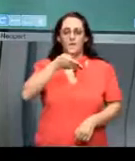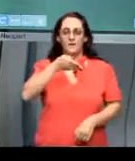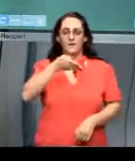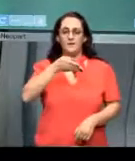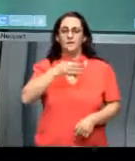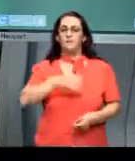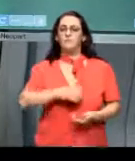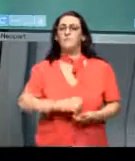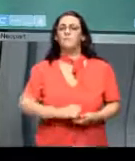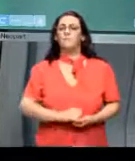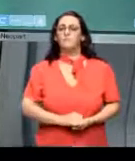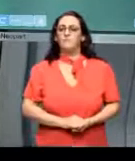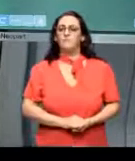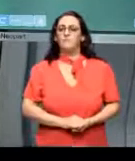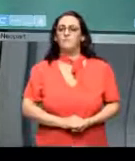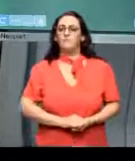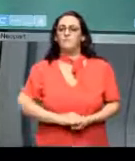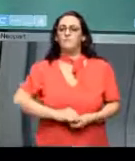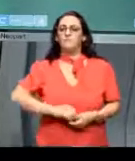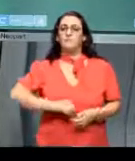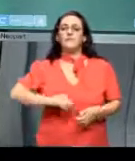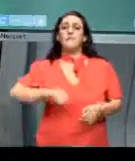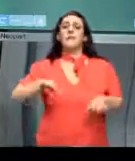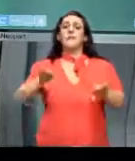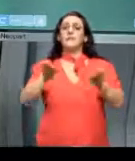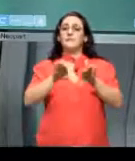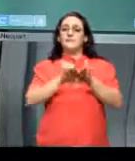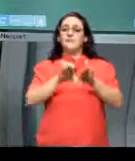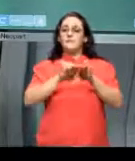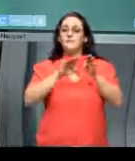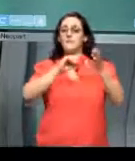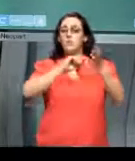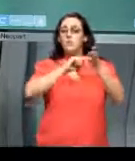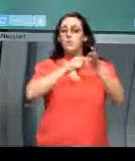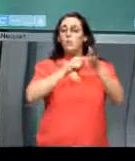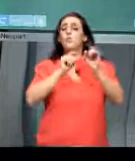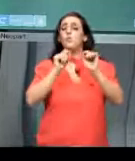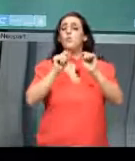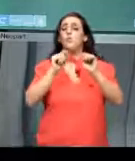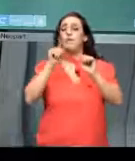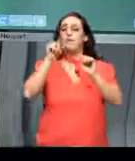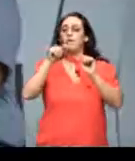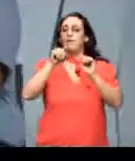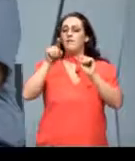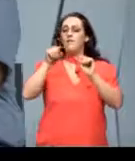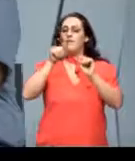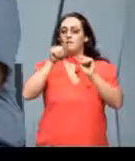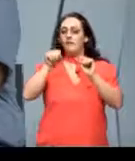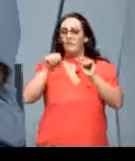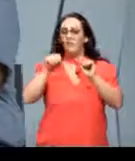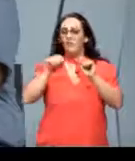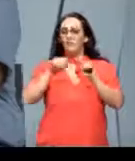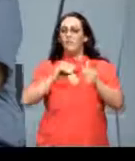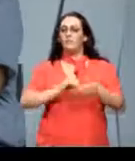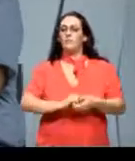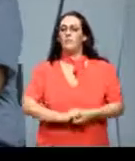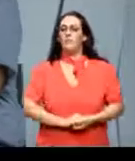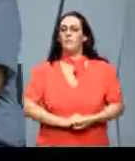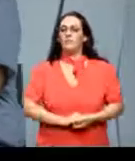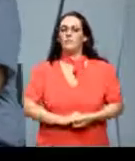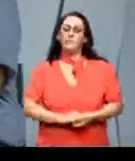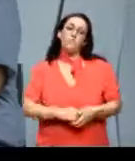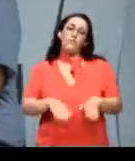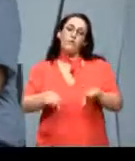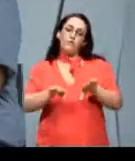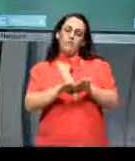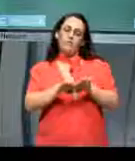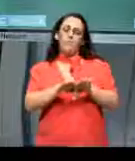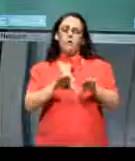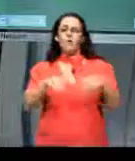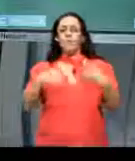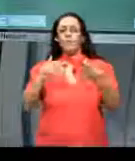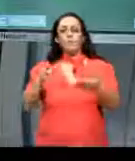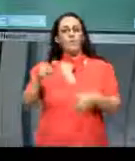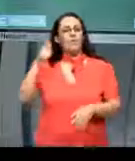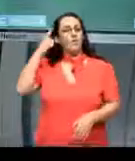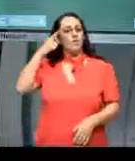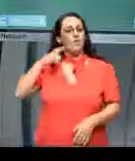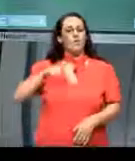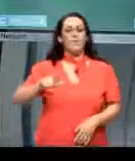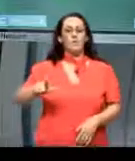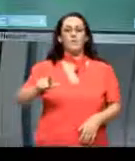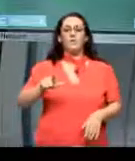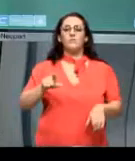não é mesmo? E o asterisco para multiplicar. Quem for usar uma linguagem de programação também. Isso mesmo,